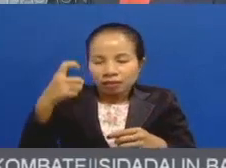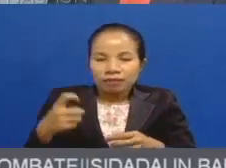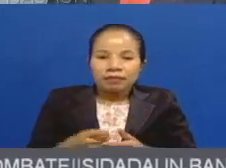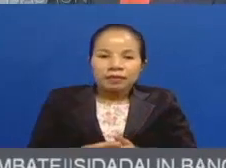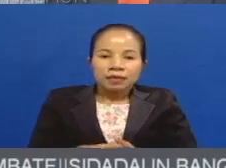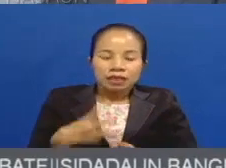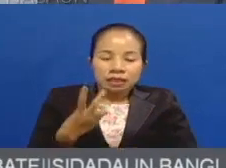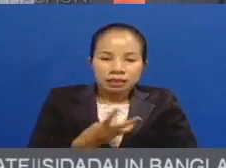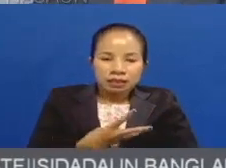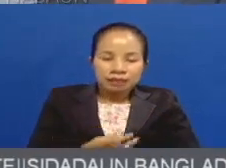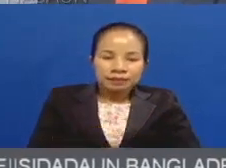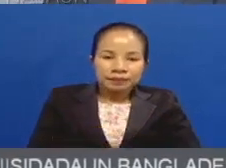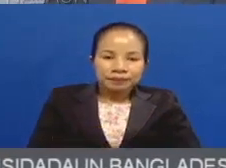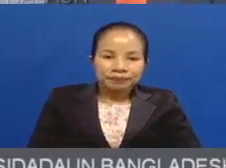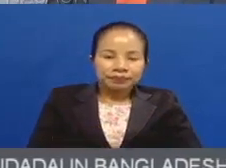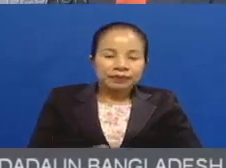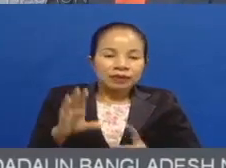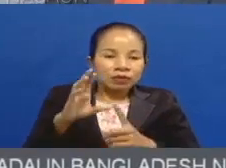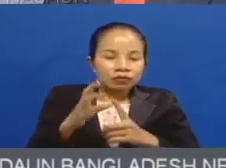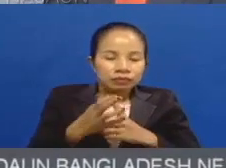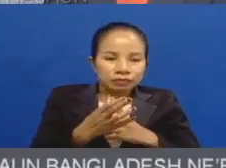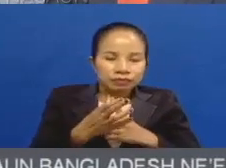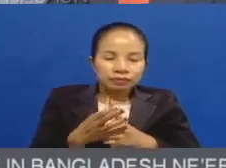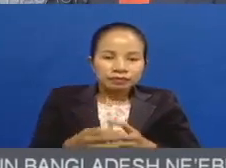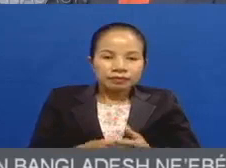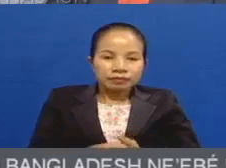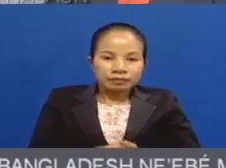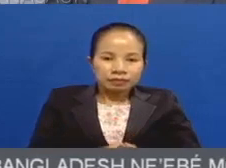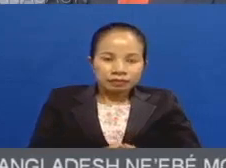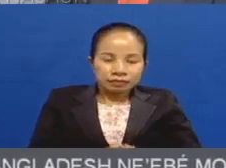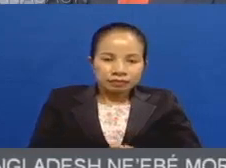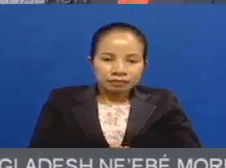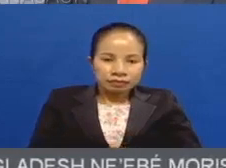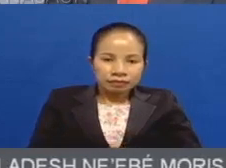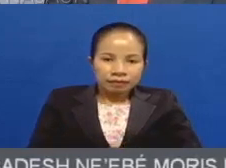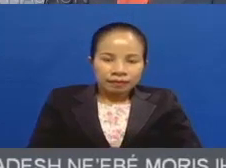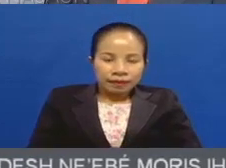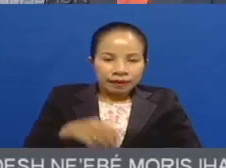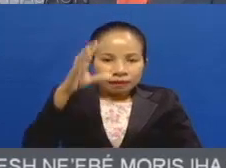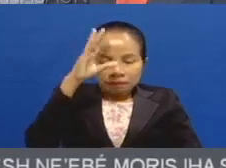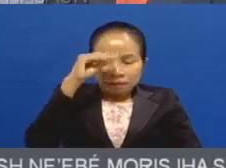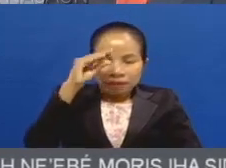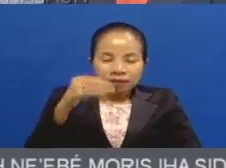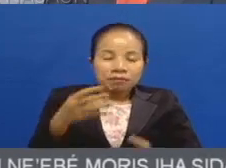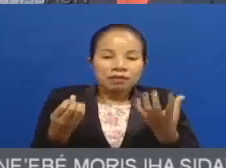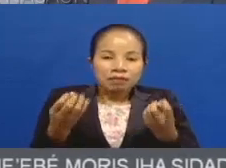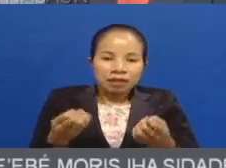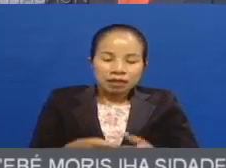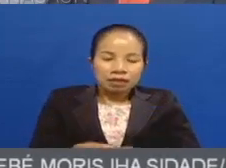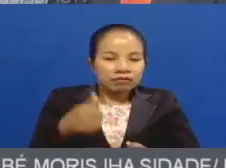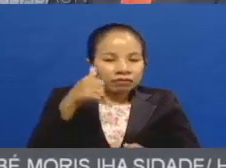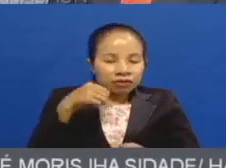e teninha lisan é patriarcal nebe mane maca domina feto